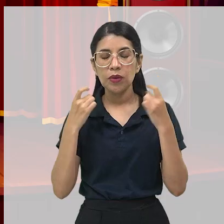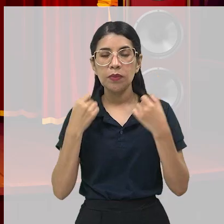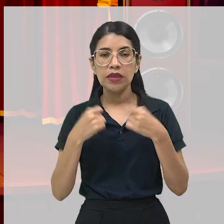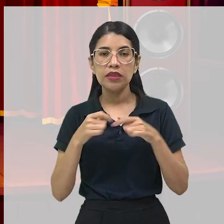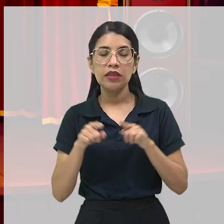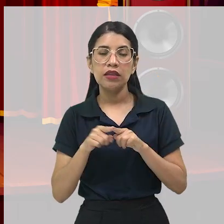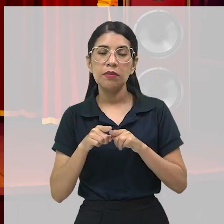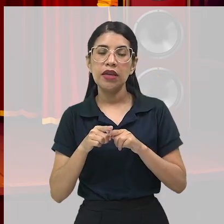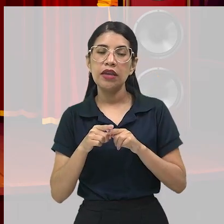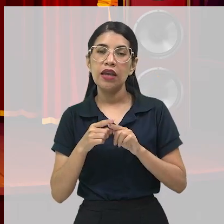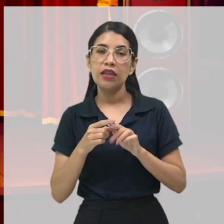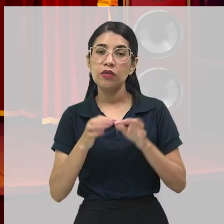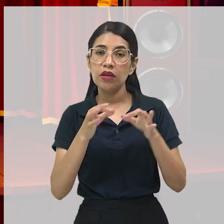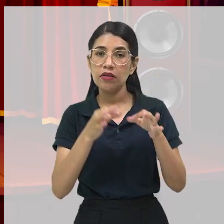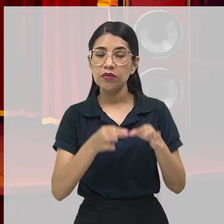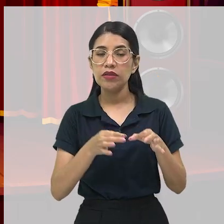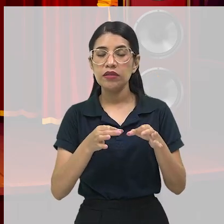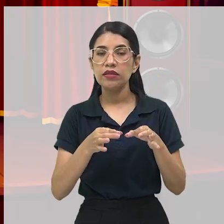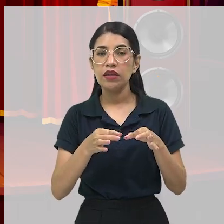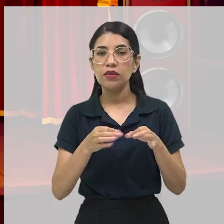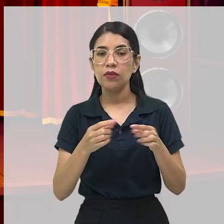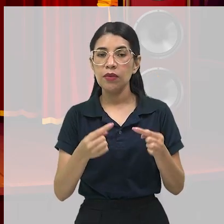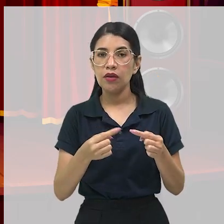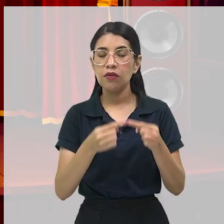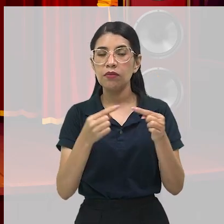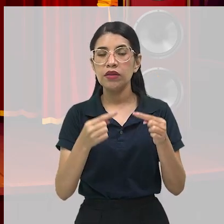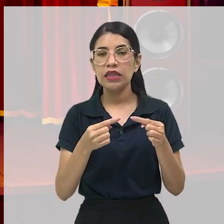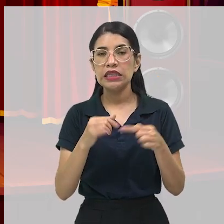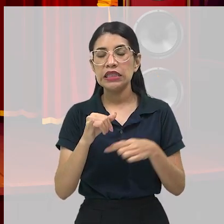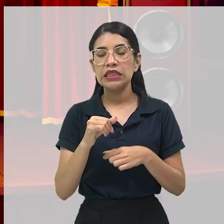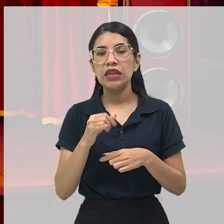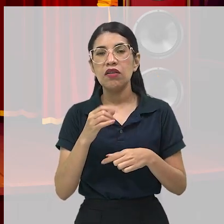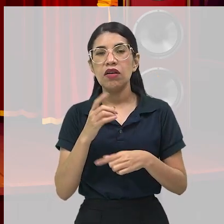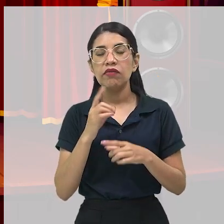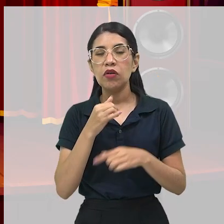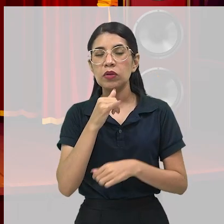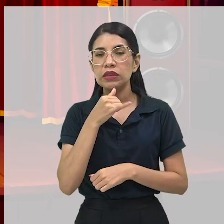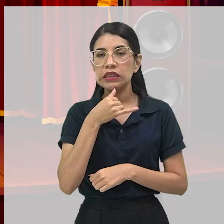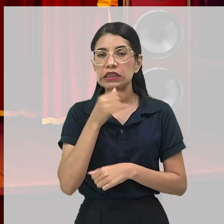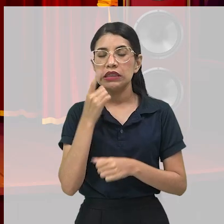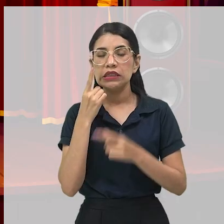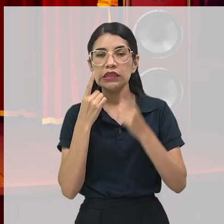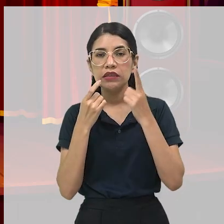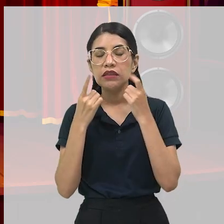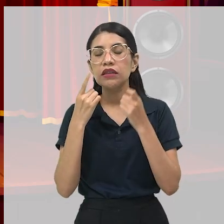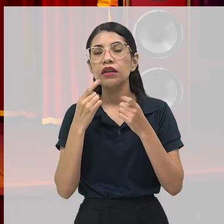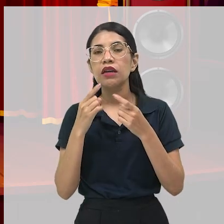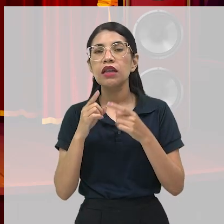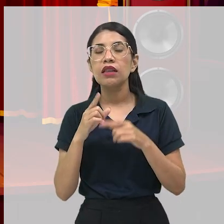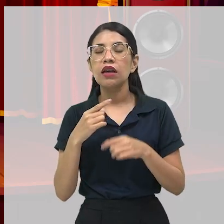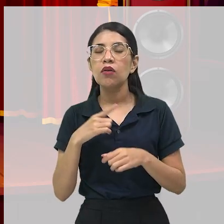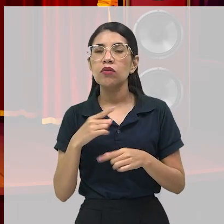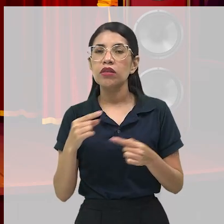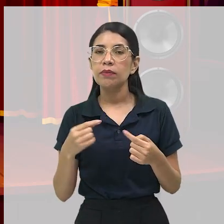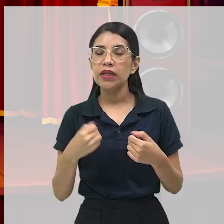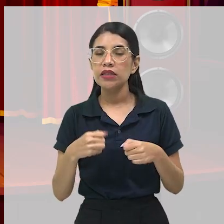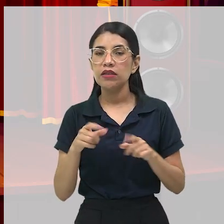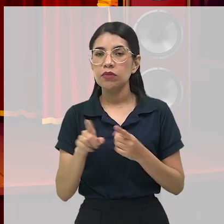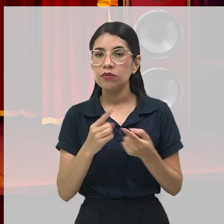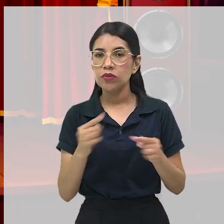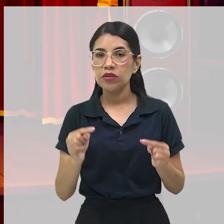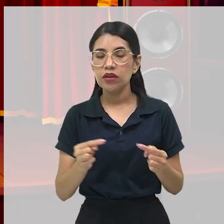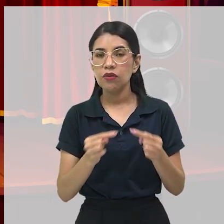ali no momento certo, né. Se é uma cena muito dramática, muito triste, coloca-se uma trilha